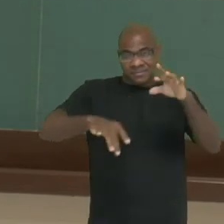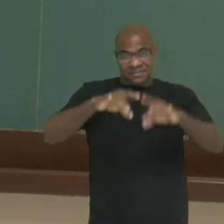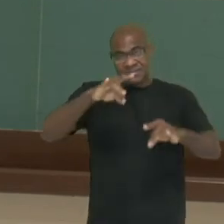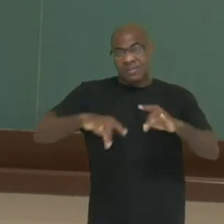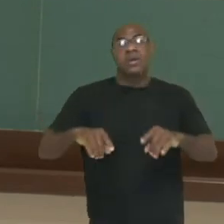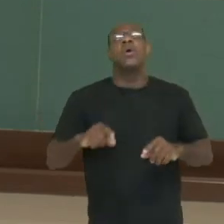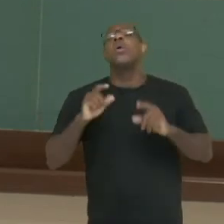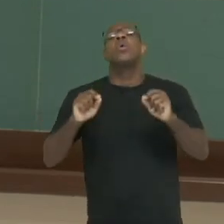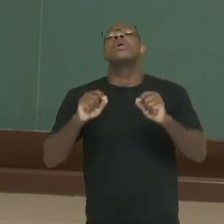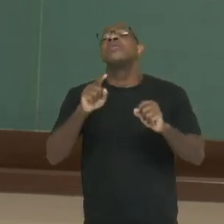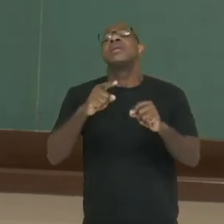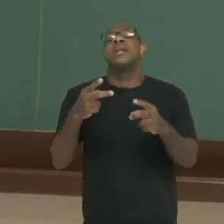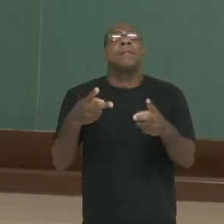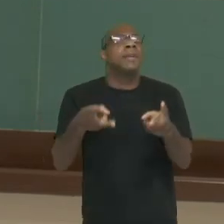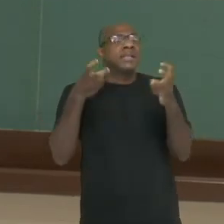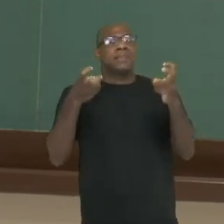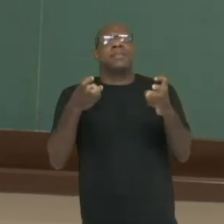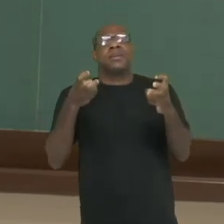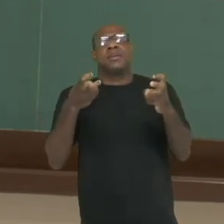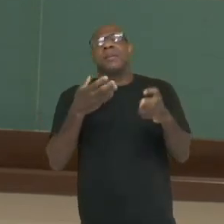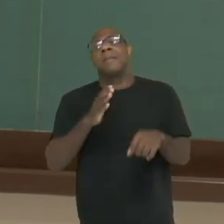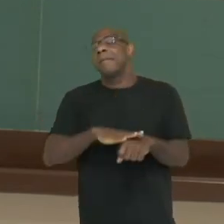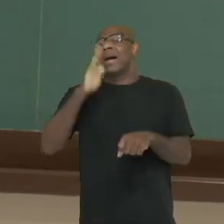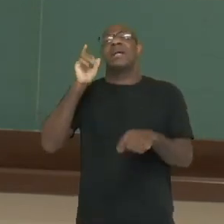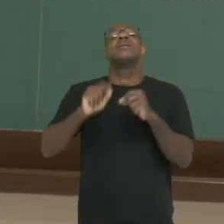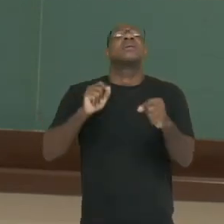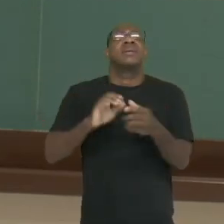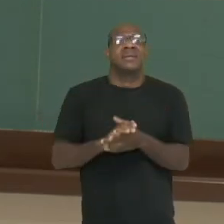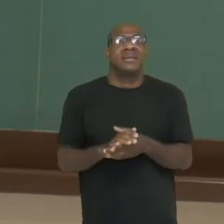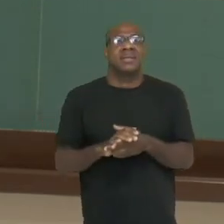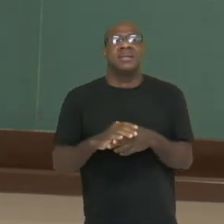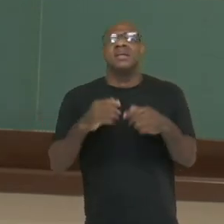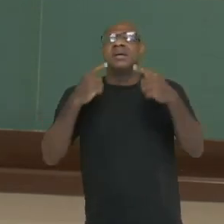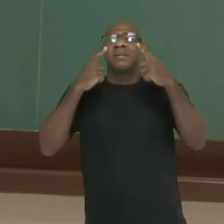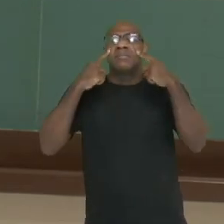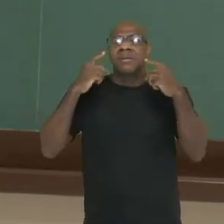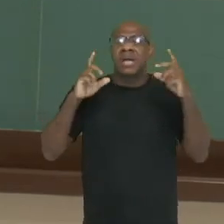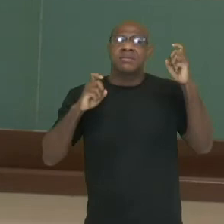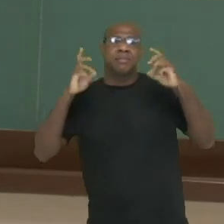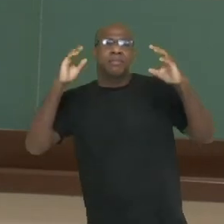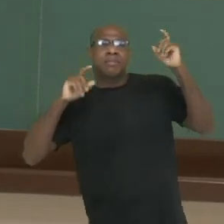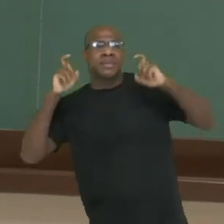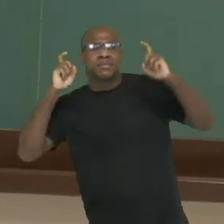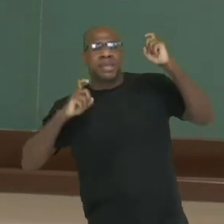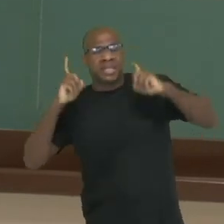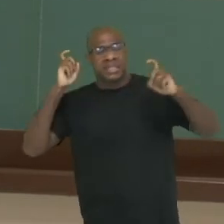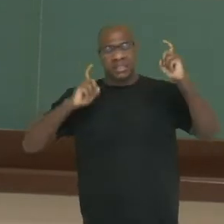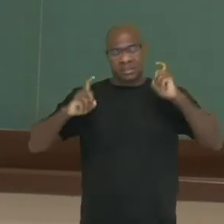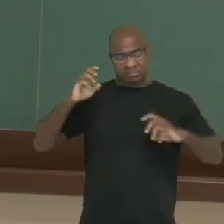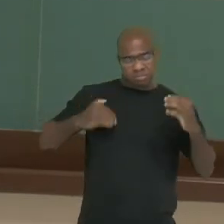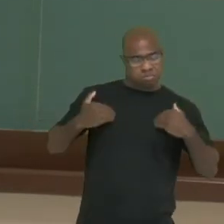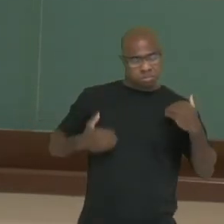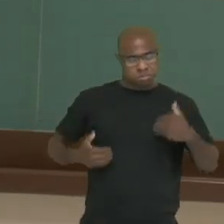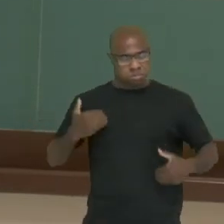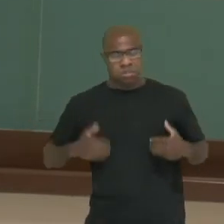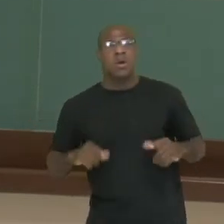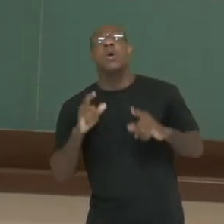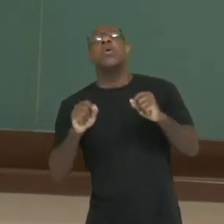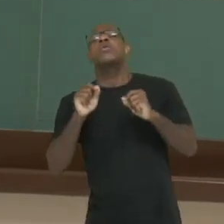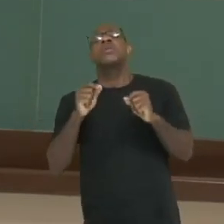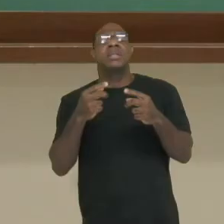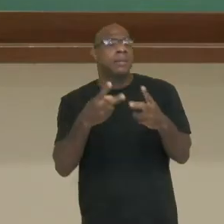mais atenção? Figurinos, maquiagem, expressão faciais e corporais e por quê, né? O que te chamou